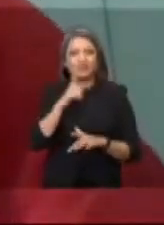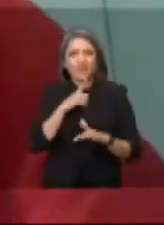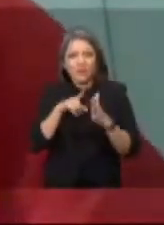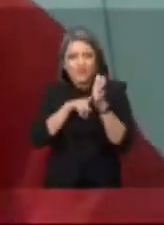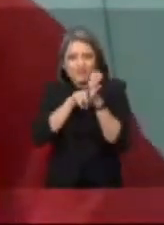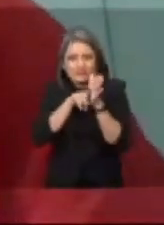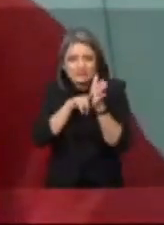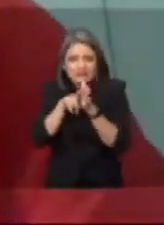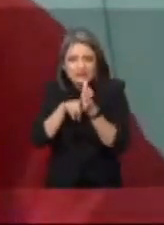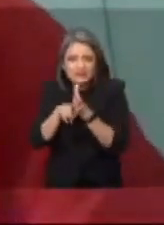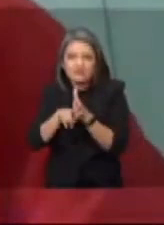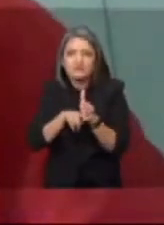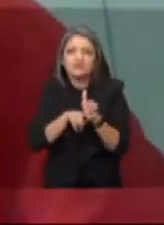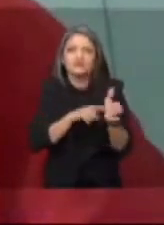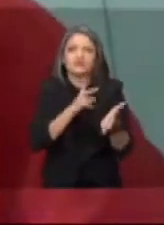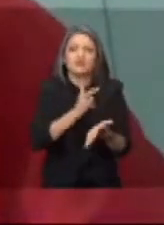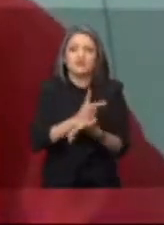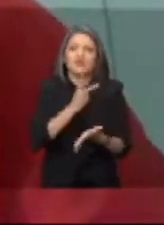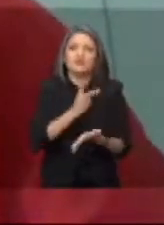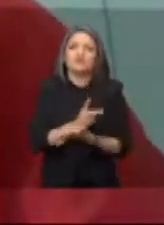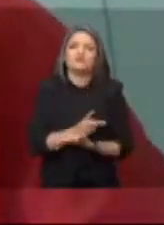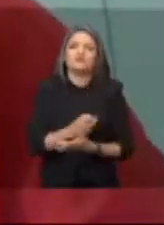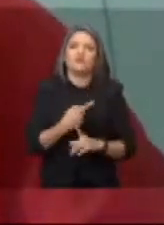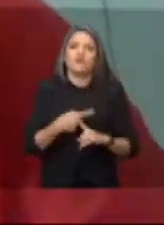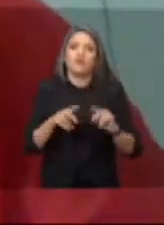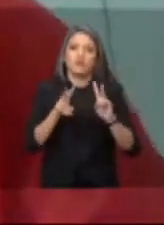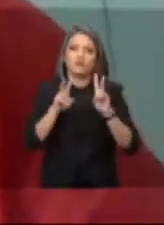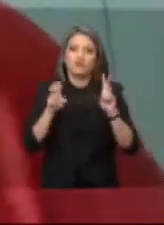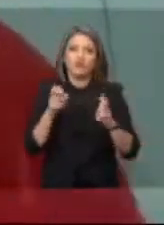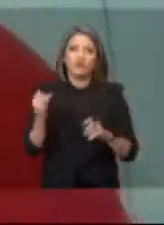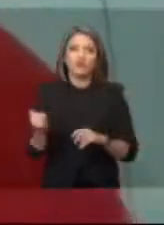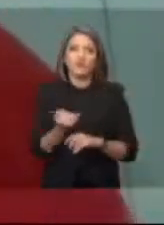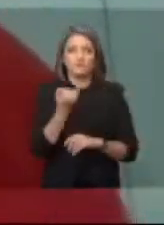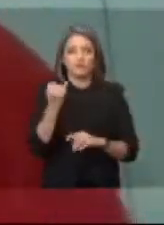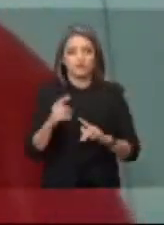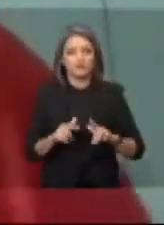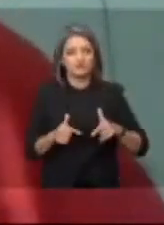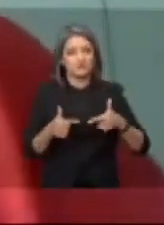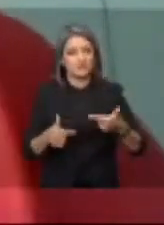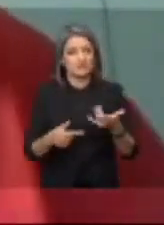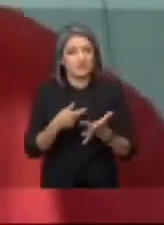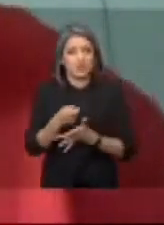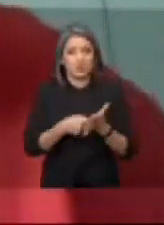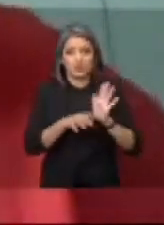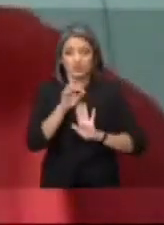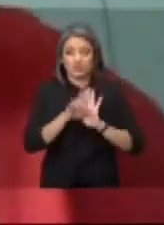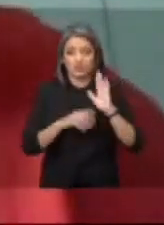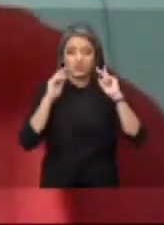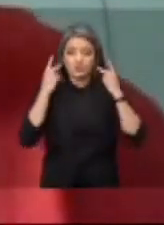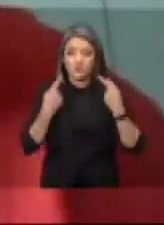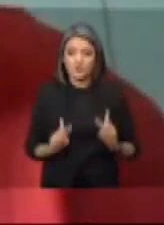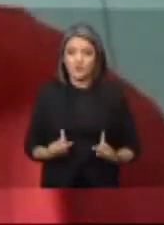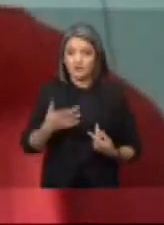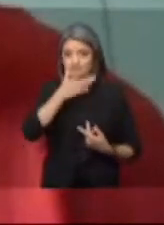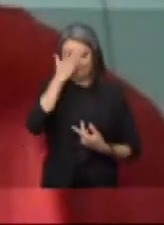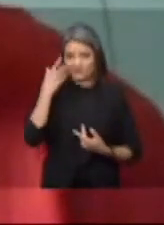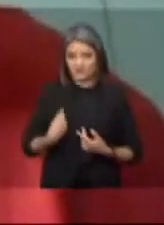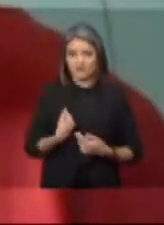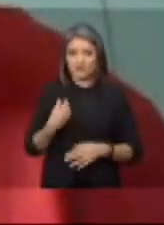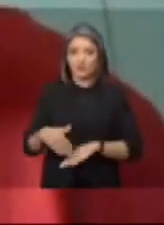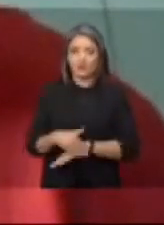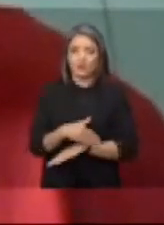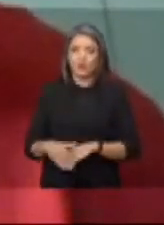que já está, é um tema importante da luta por direitos humanos da população em situação de rua, mas só lembrarmos